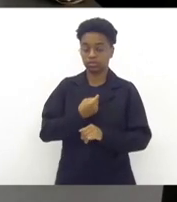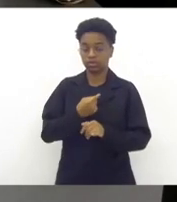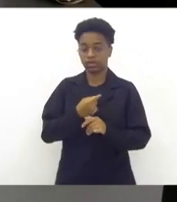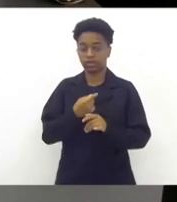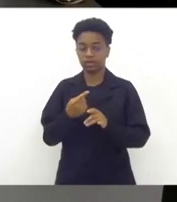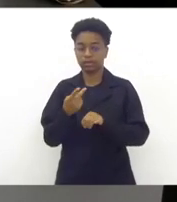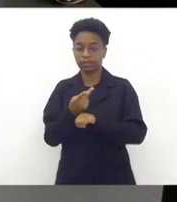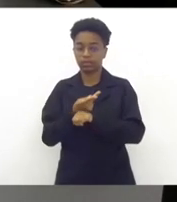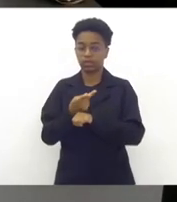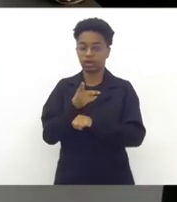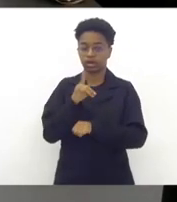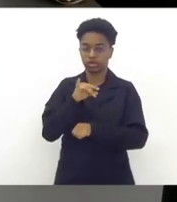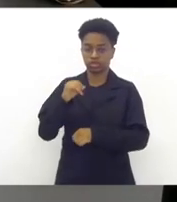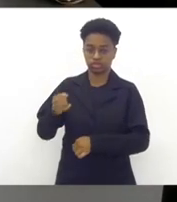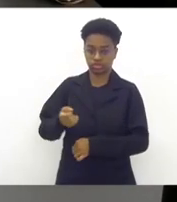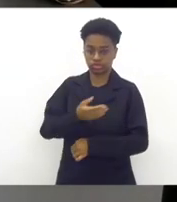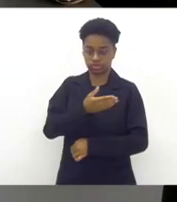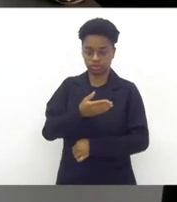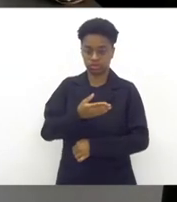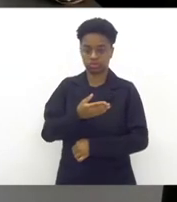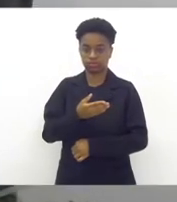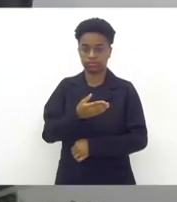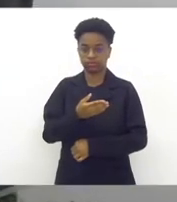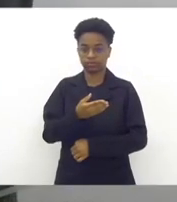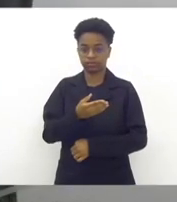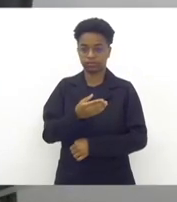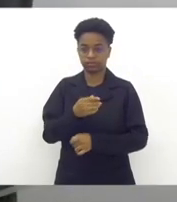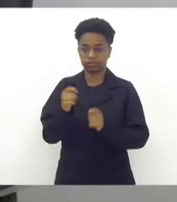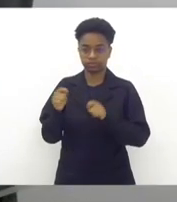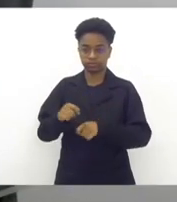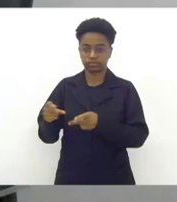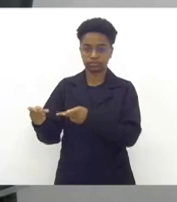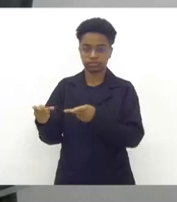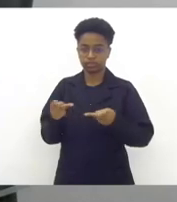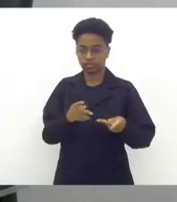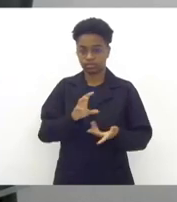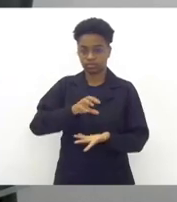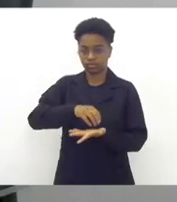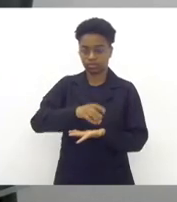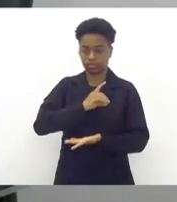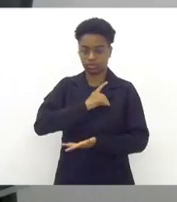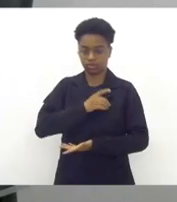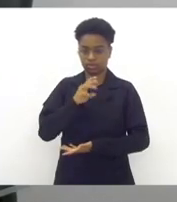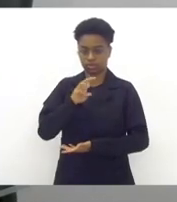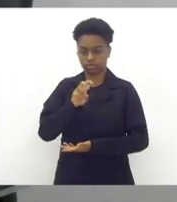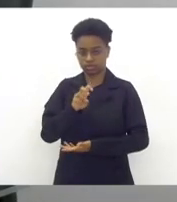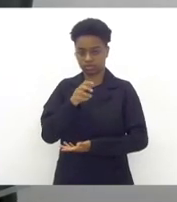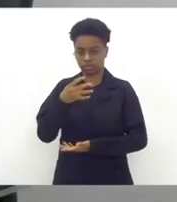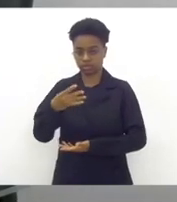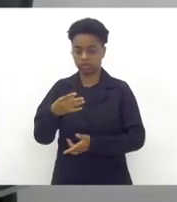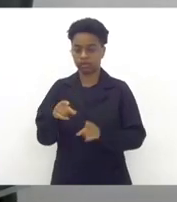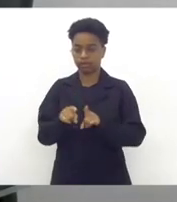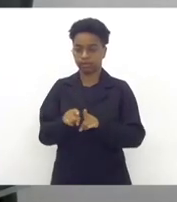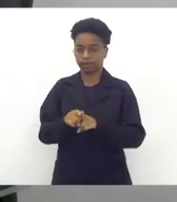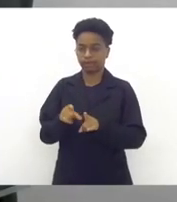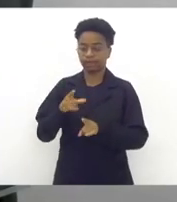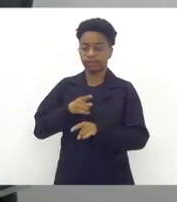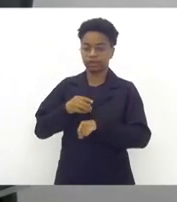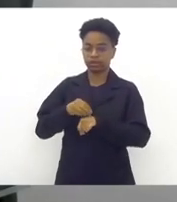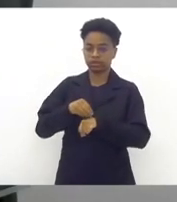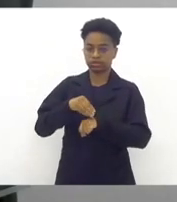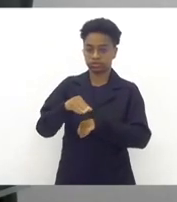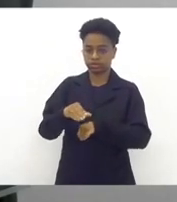data para a visita à 54DP. Tem também uma indicação da deputada Dani